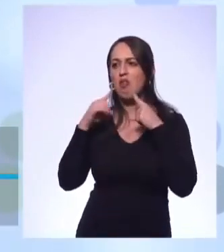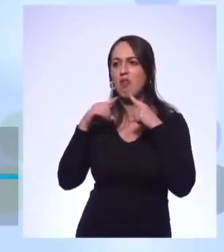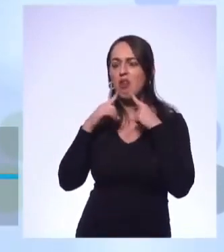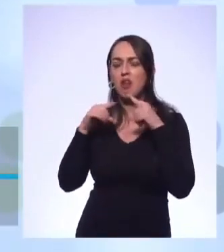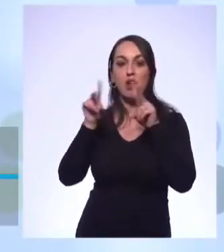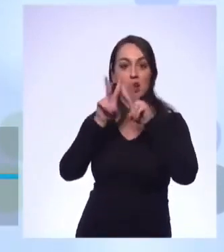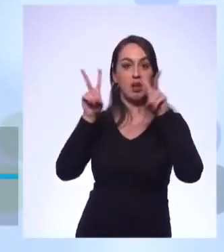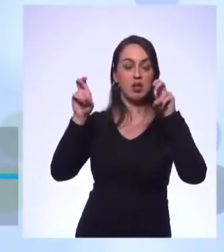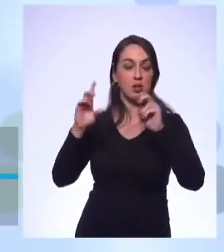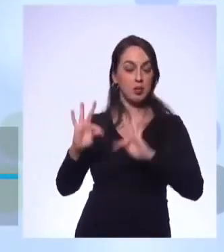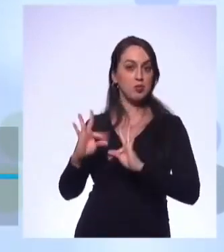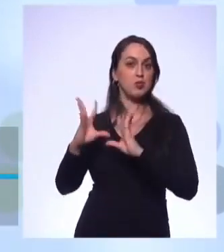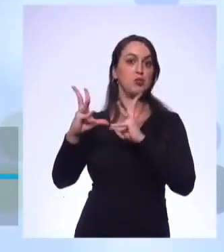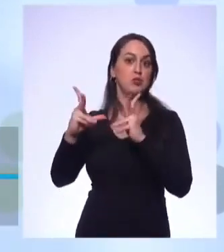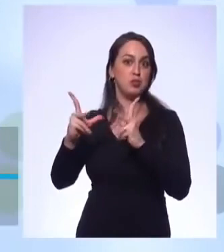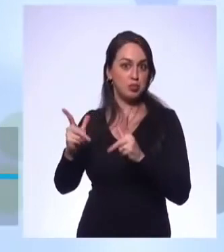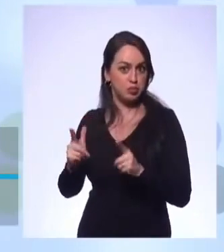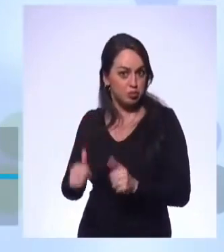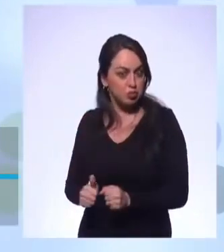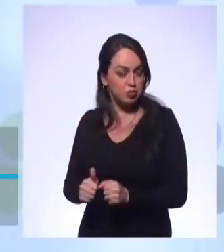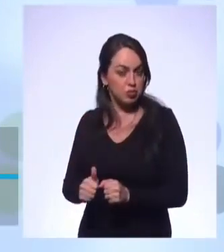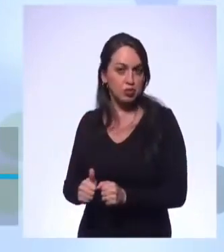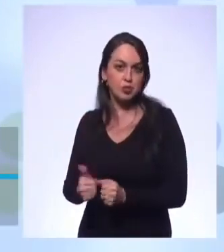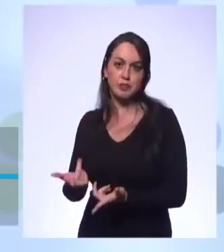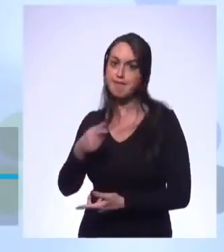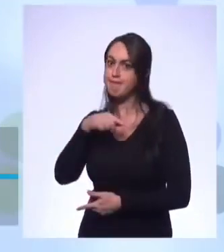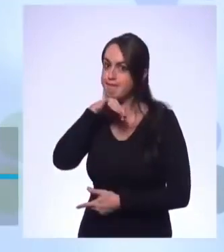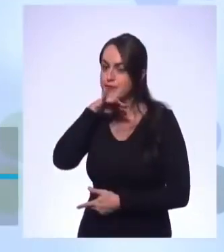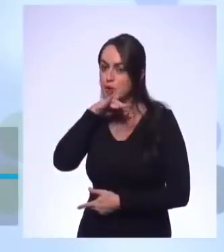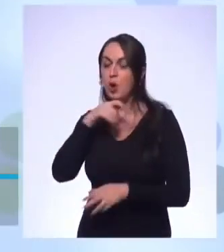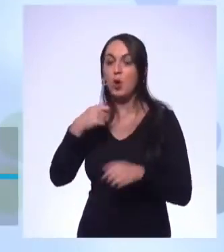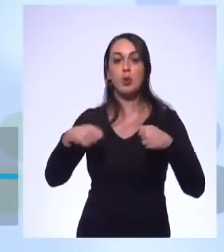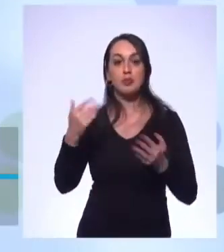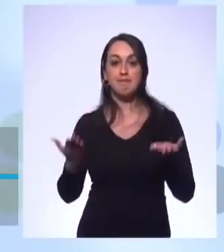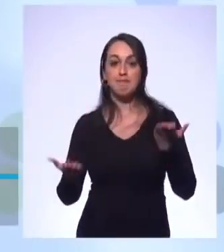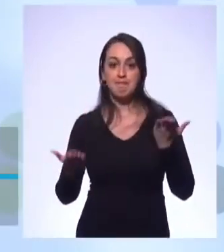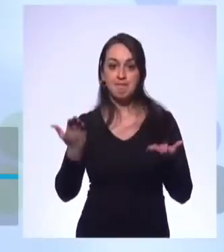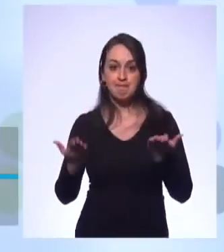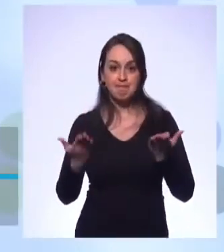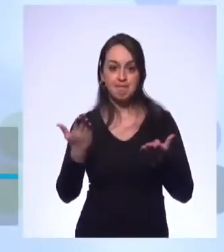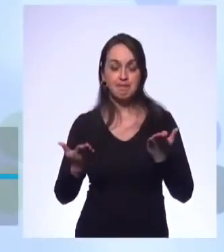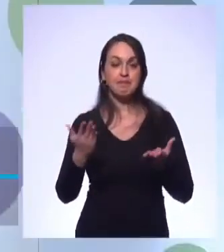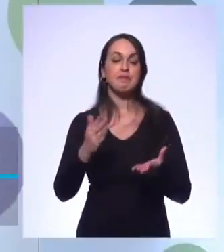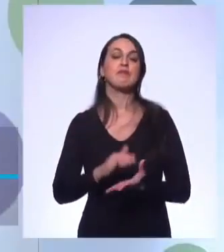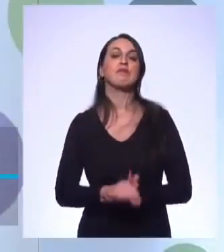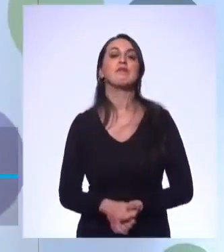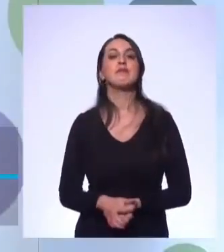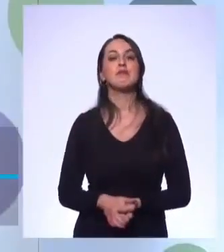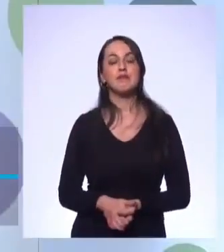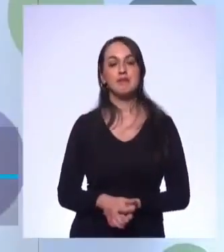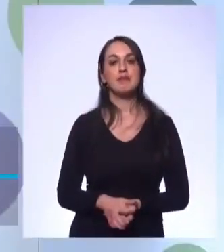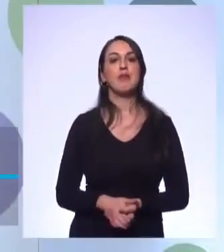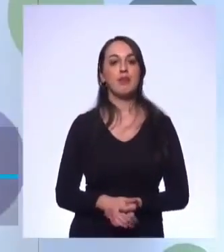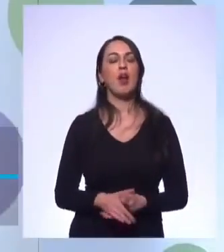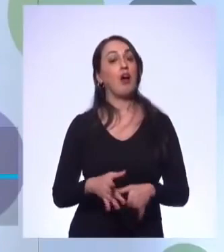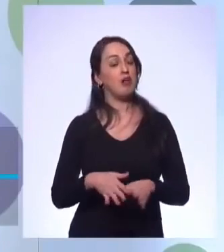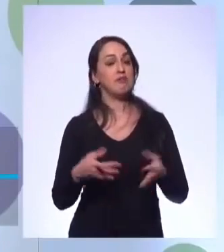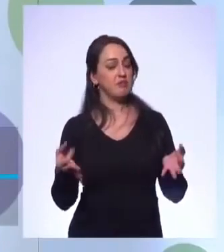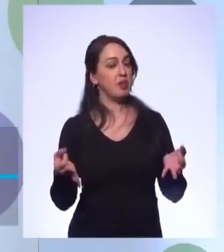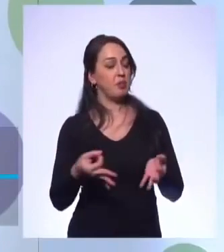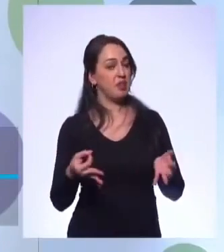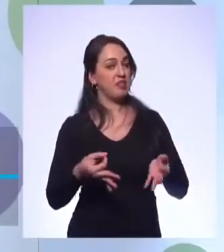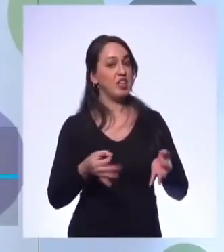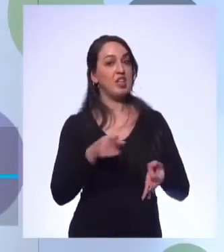cair nisso, a gente começar a parar de reclamar, o mundo não evolui, o mundo não melhora. Perfeito. Perfeito, perfeito. É isso aí.